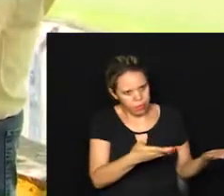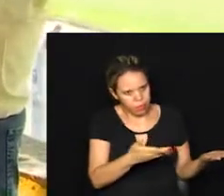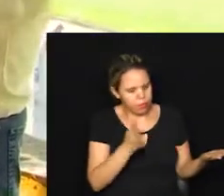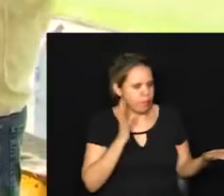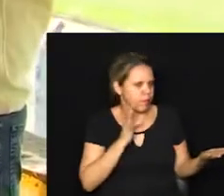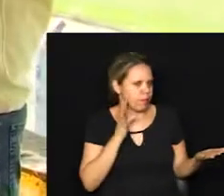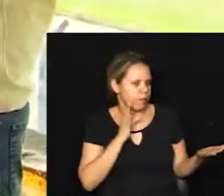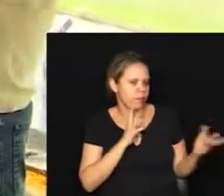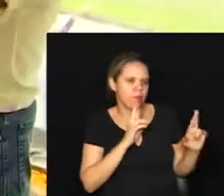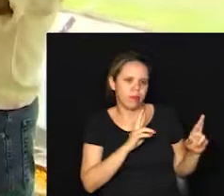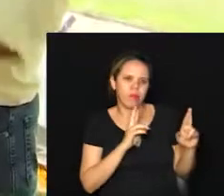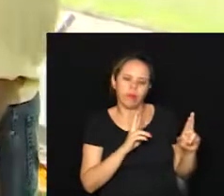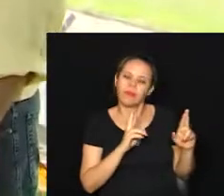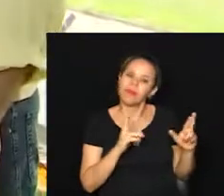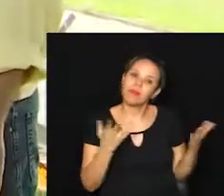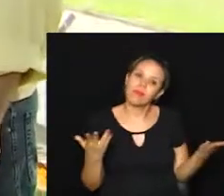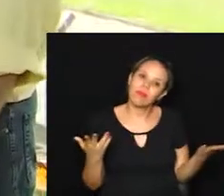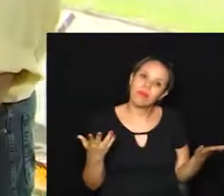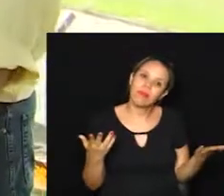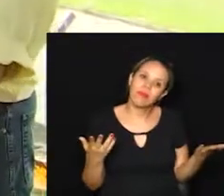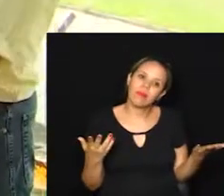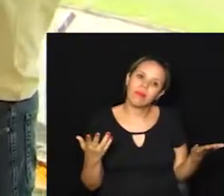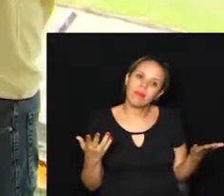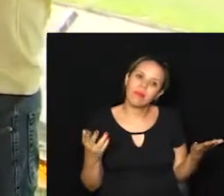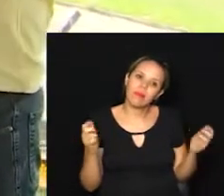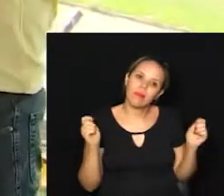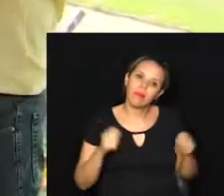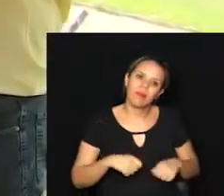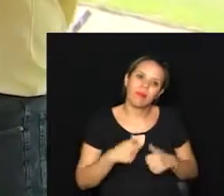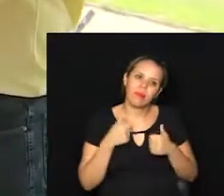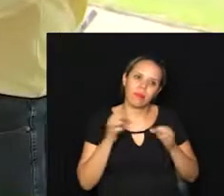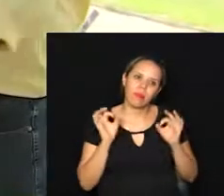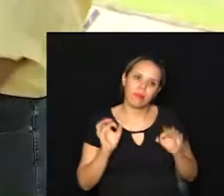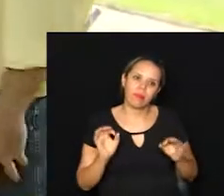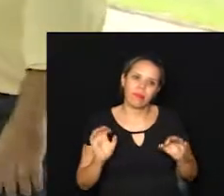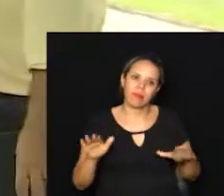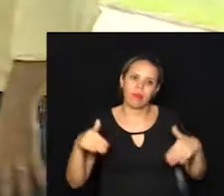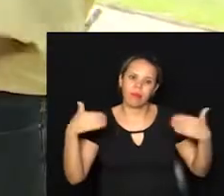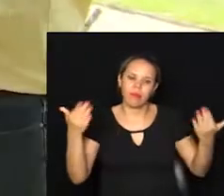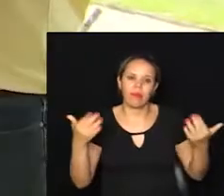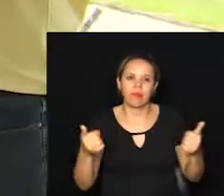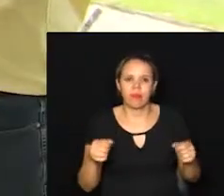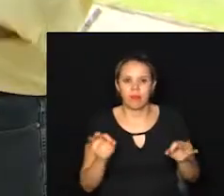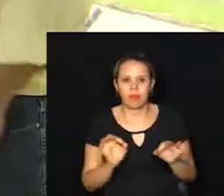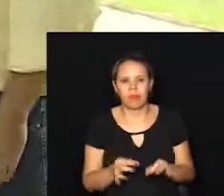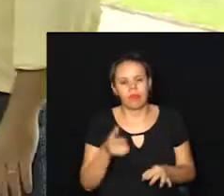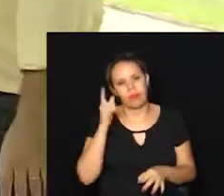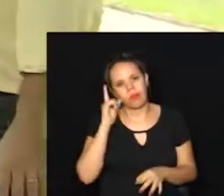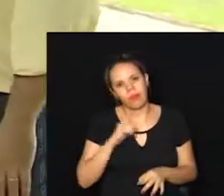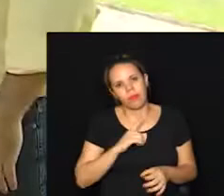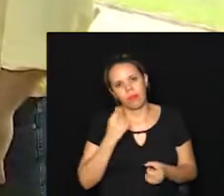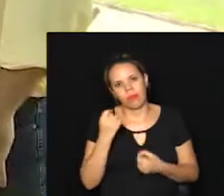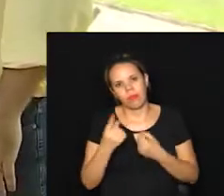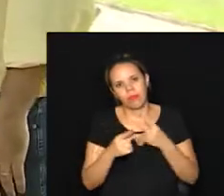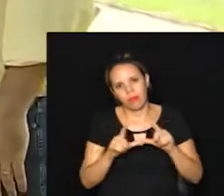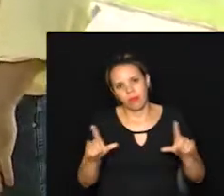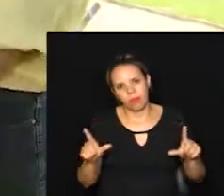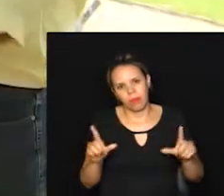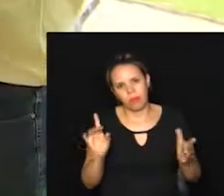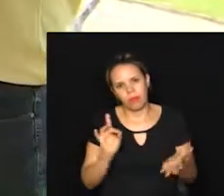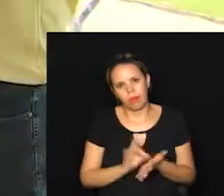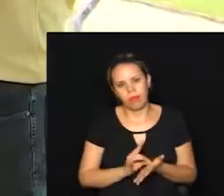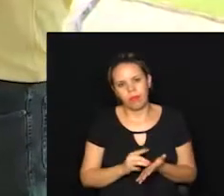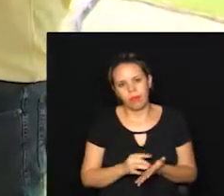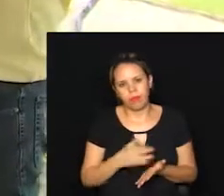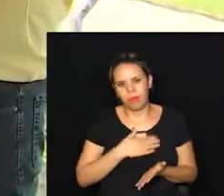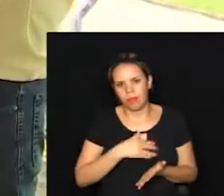bacana. A gente espera que seja tudo bem fora do estádio também. Ontem a gente já teve algumas cenas realmente que a gente